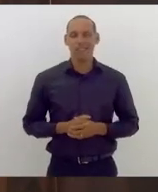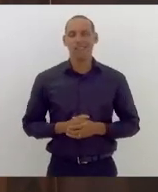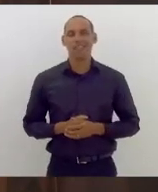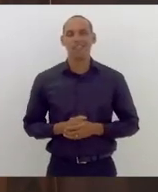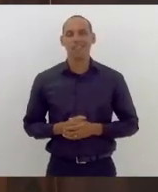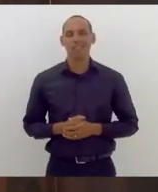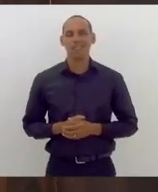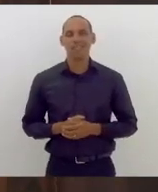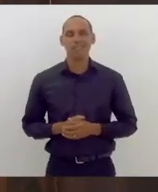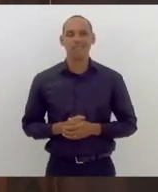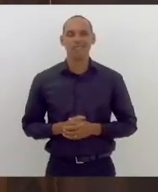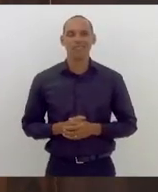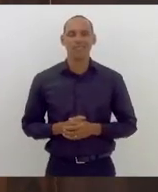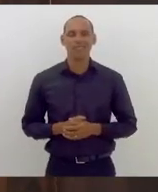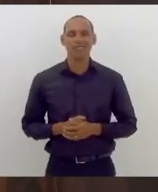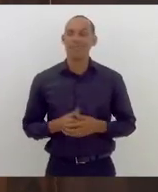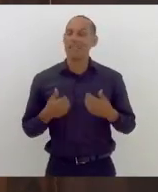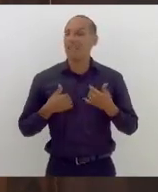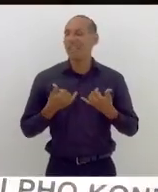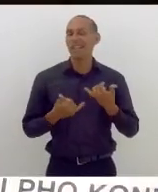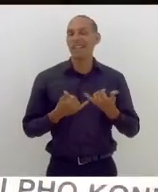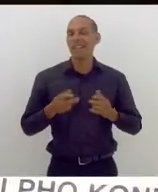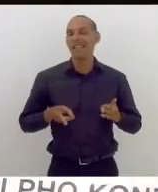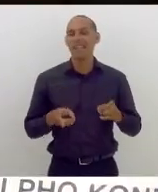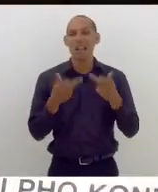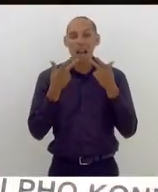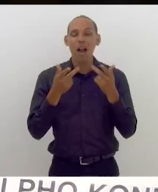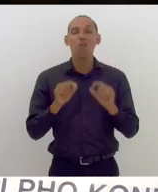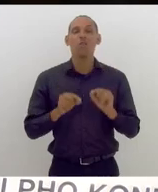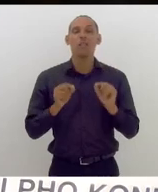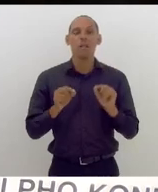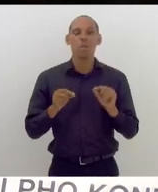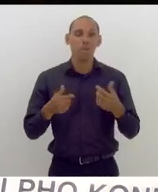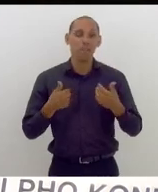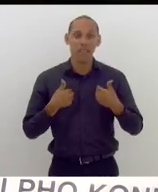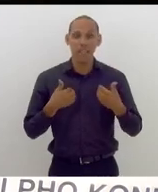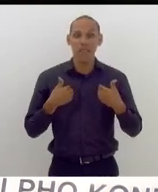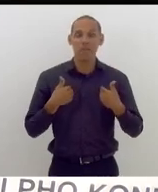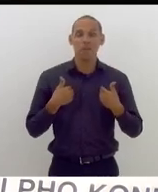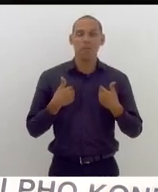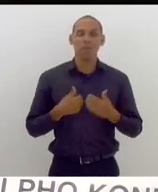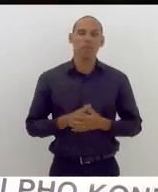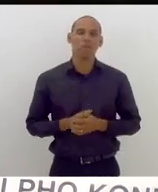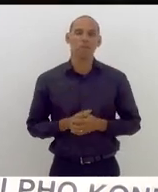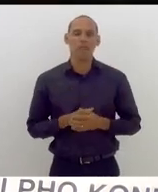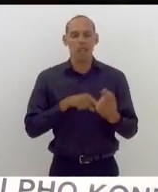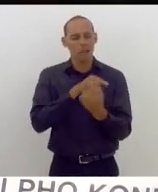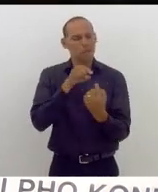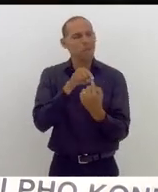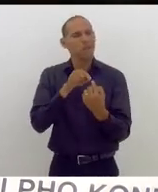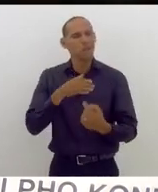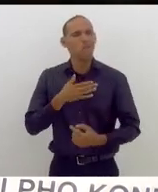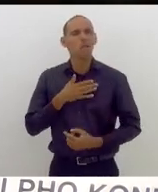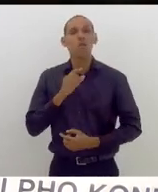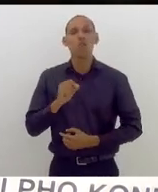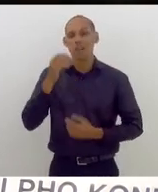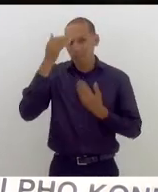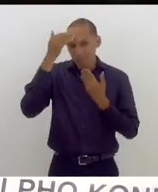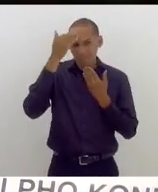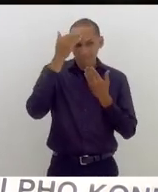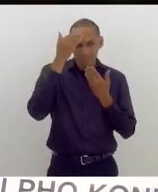E eu brinco sempre com o seguinte, eu sou sempre orador, eu vou sempre para essa missão, que é